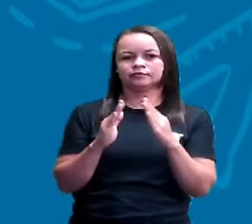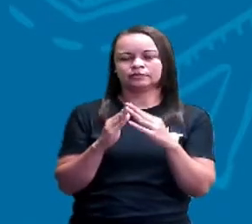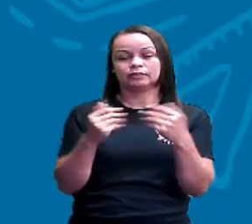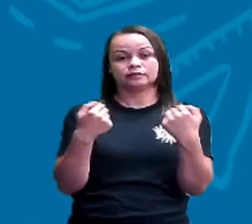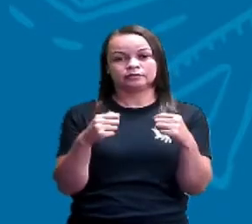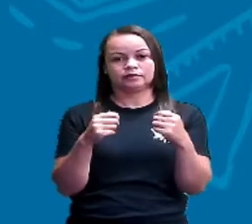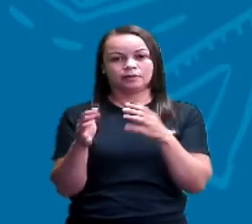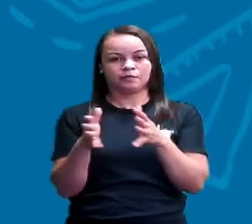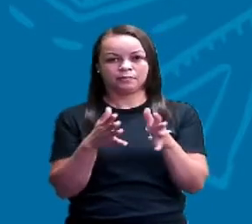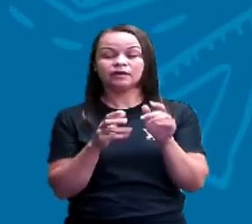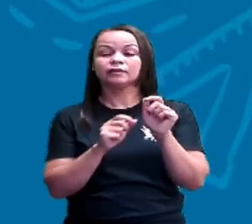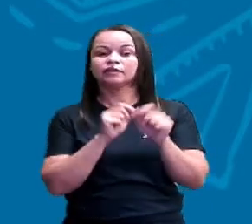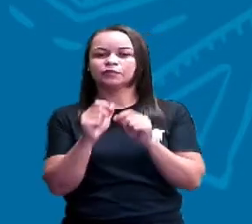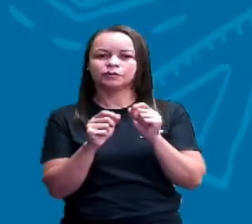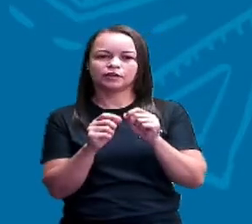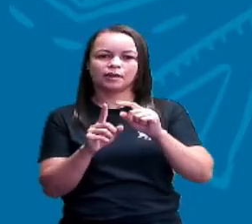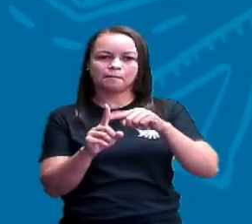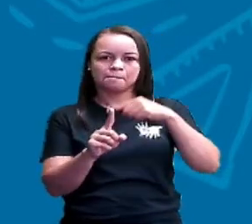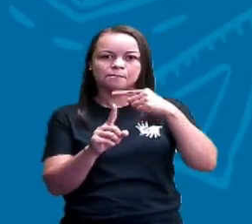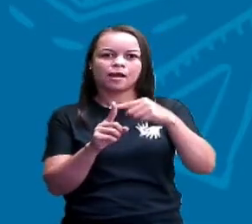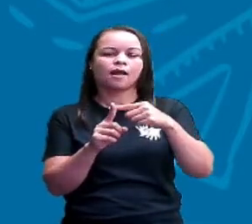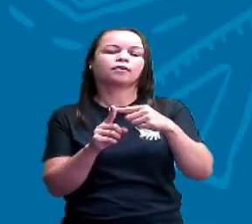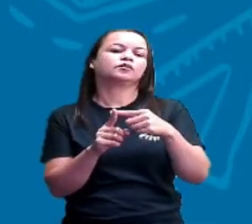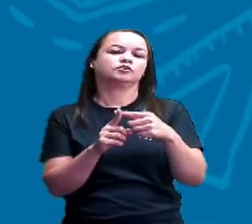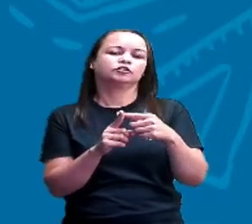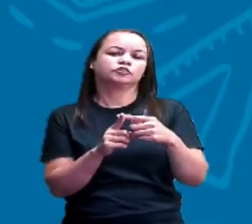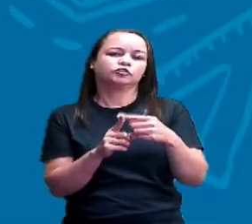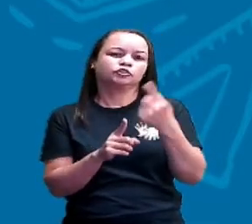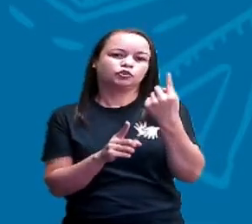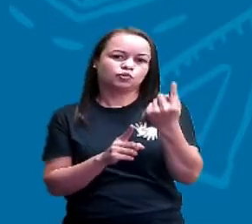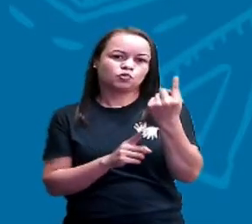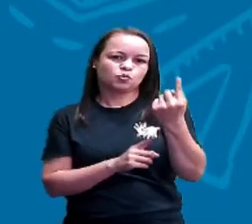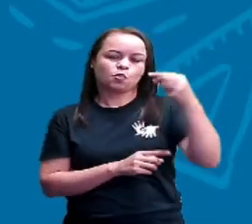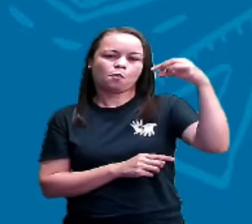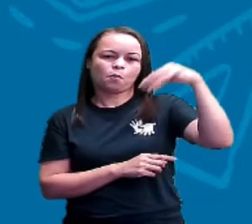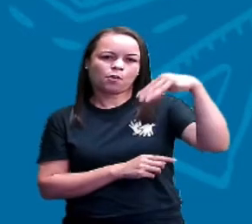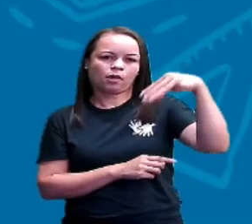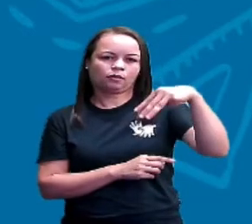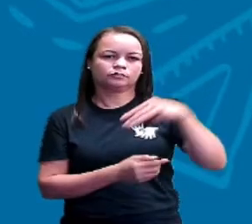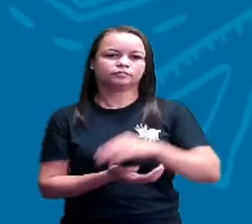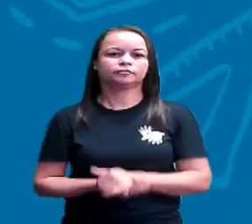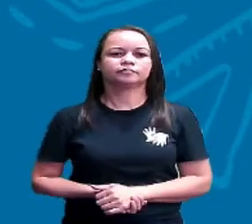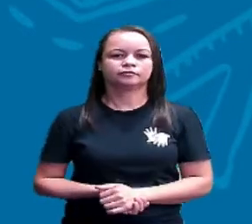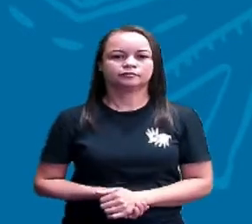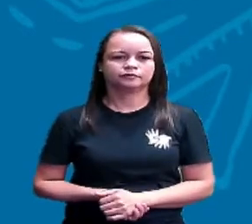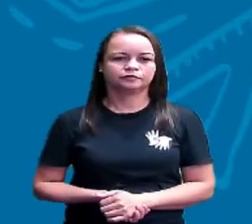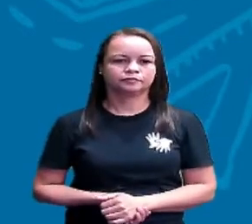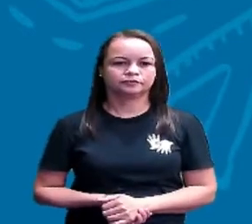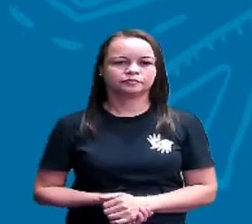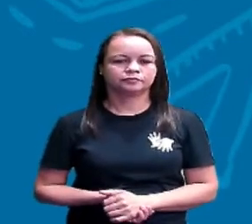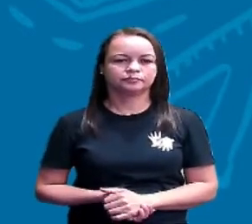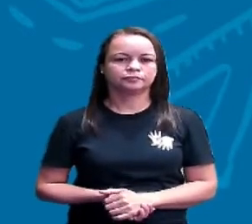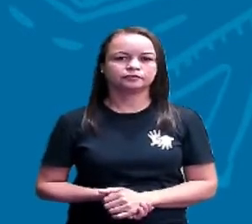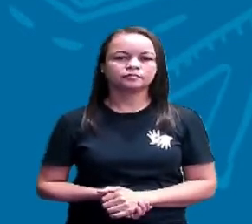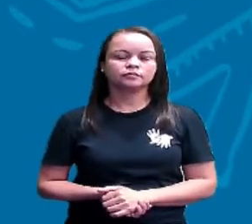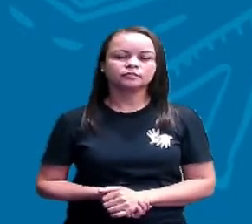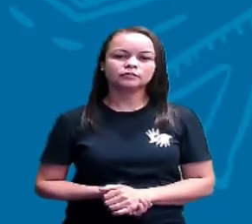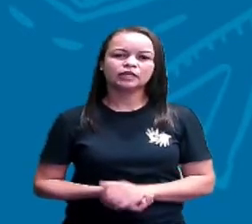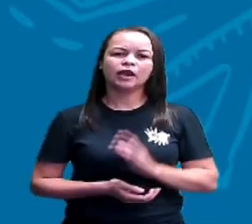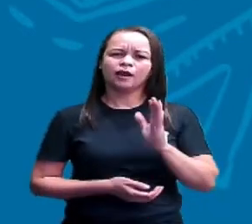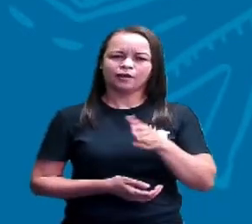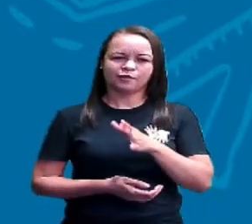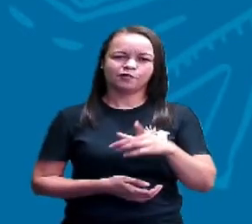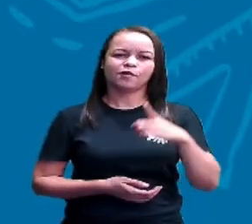deve medir, ó, mais de 1 metro. Agora eu tenho certeza que vocês estão